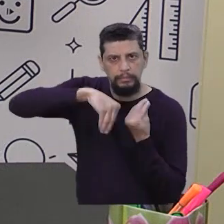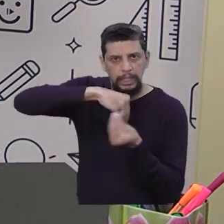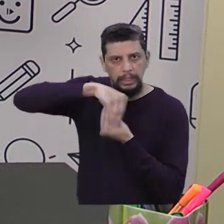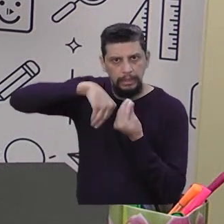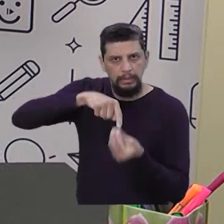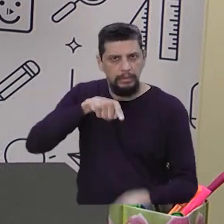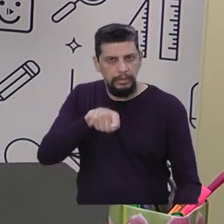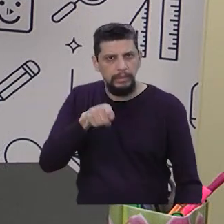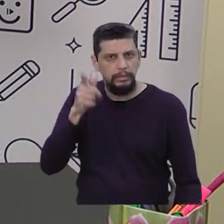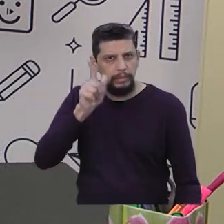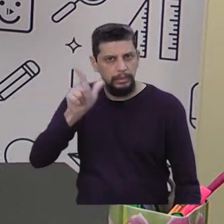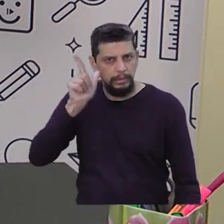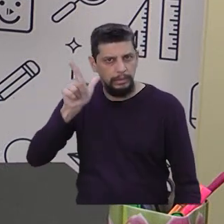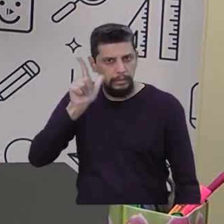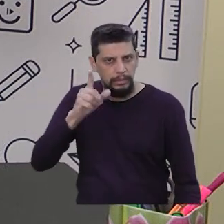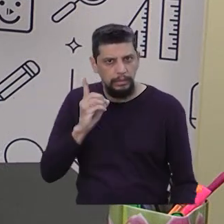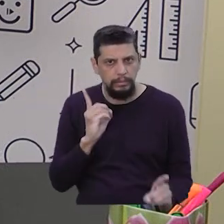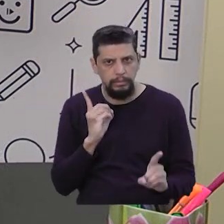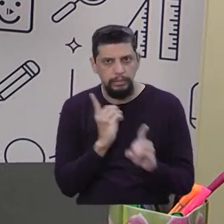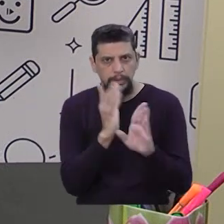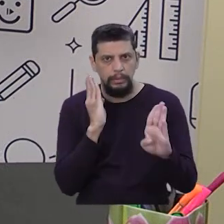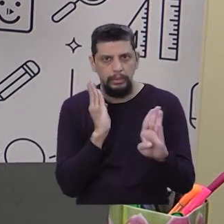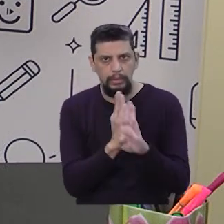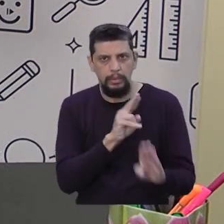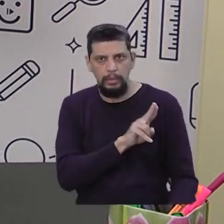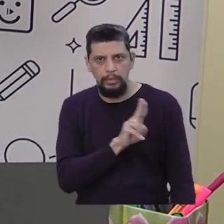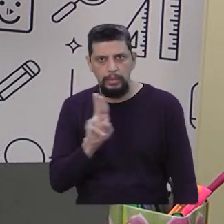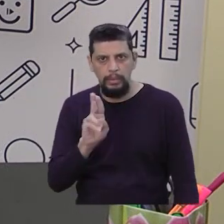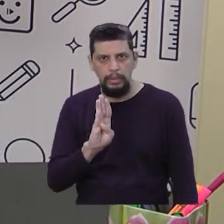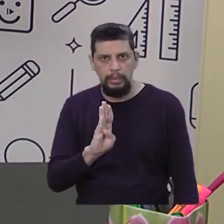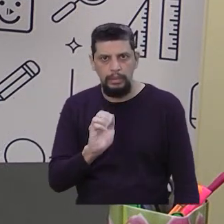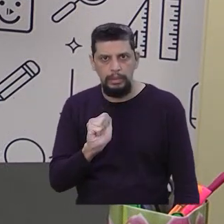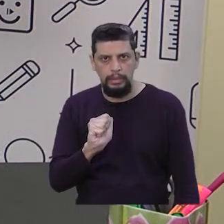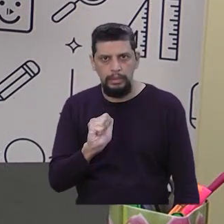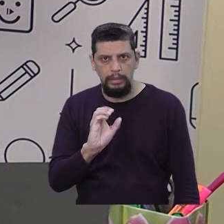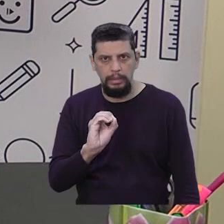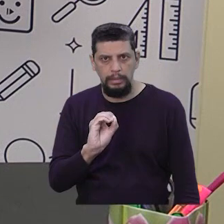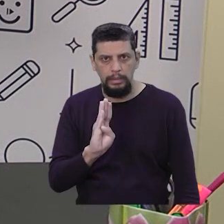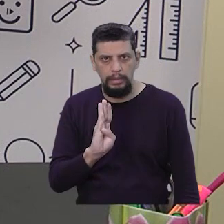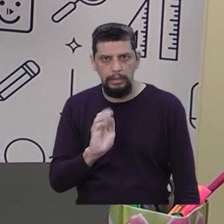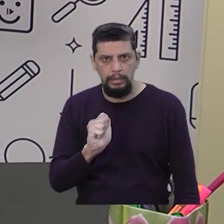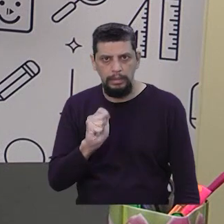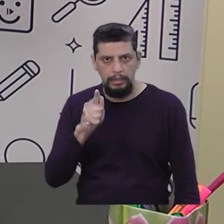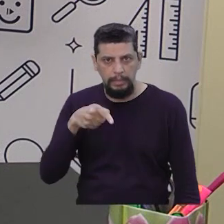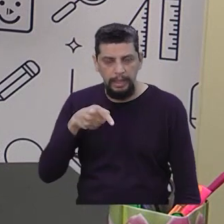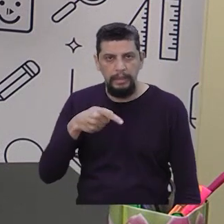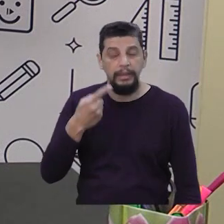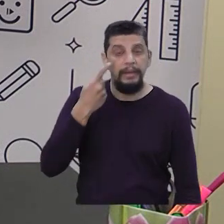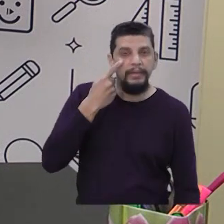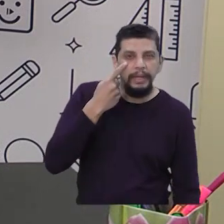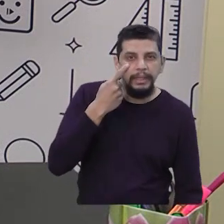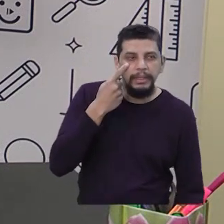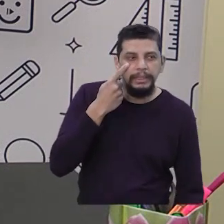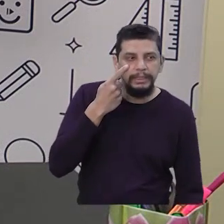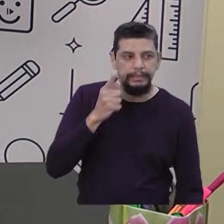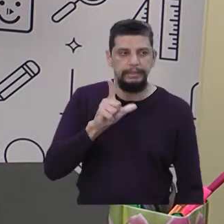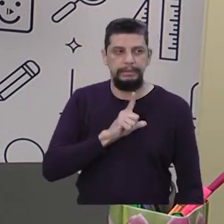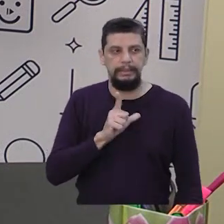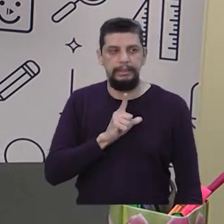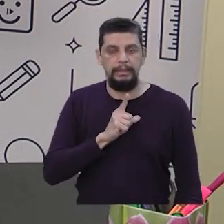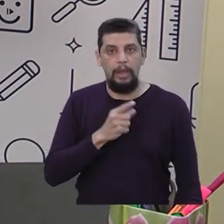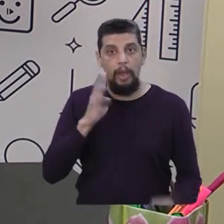estão misturadas, vocês conseguiram localizar o nome da árvore? Ba, o, ba? Olha, vamos ver se tá